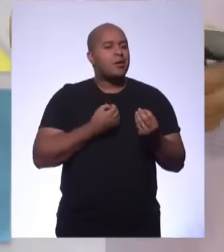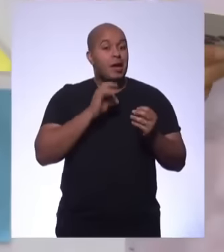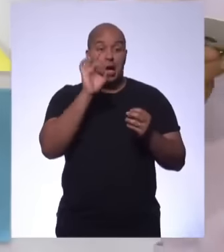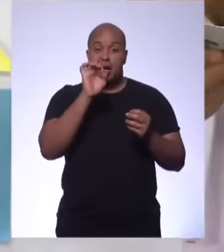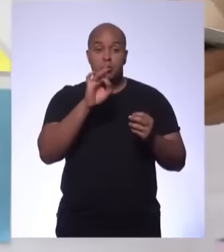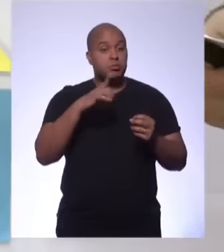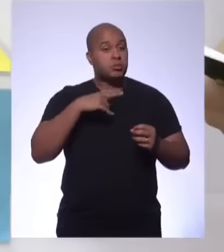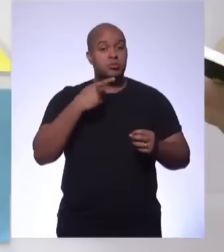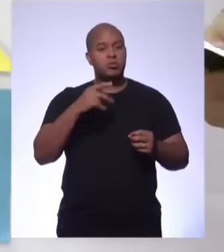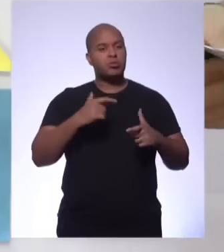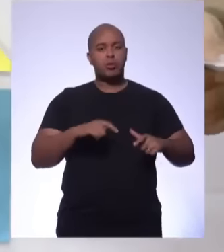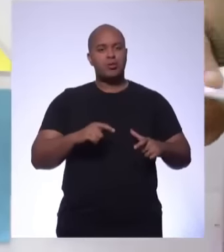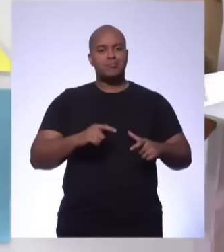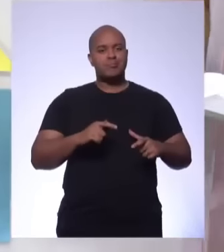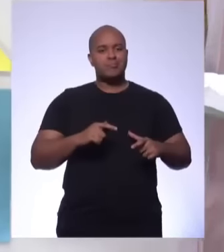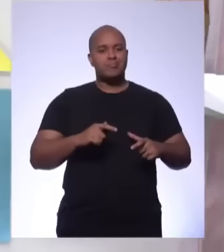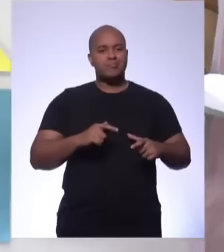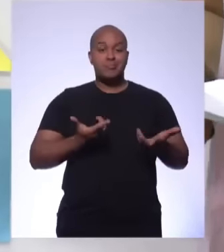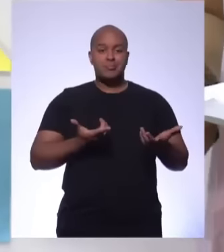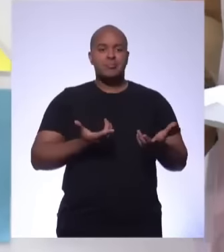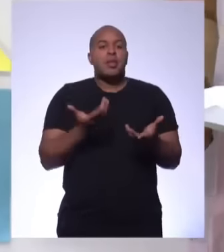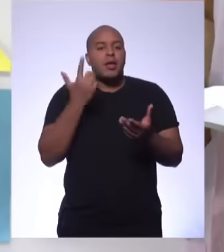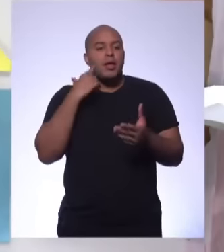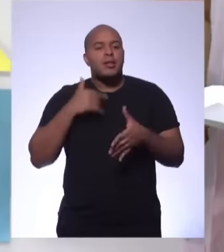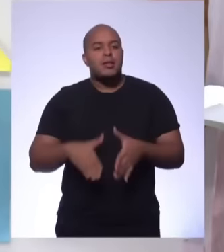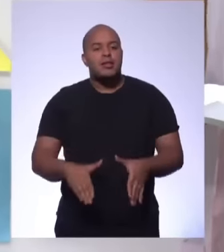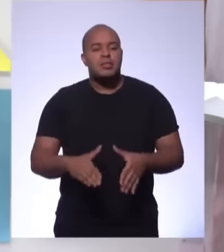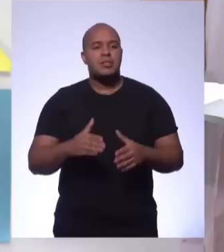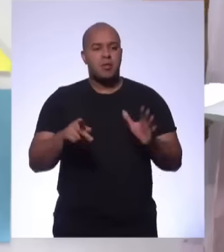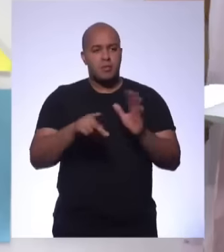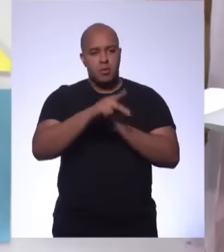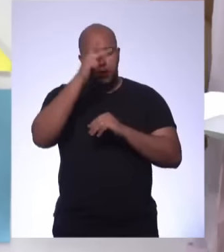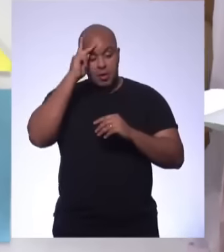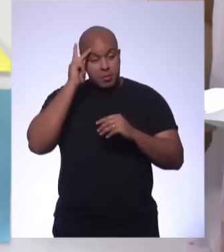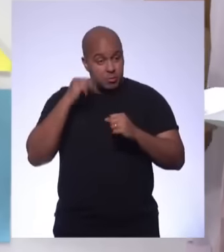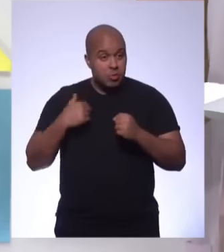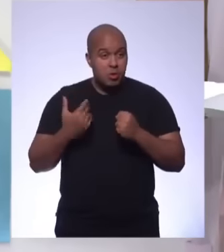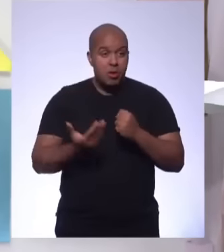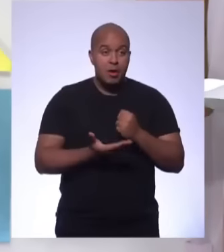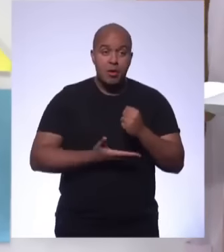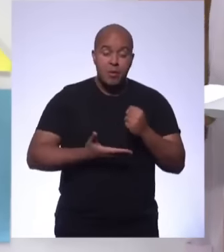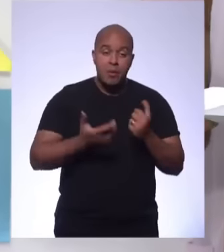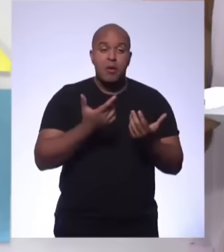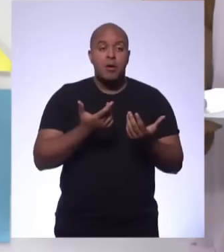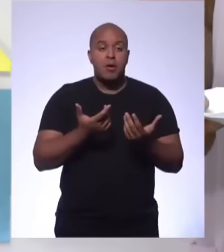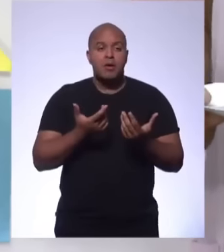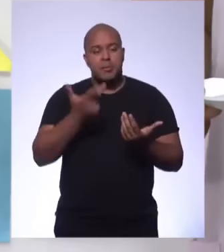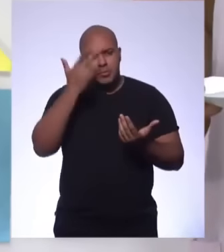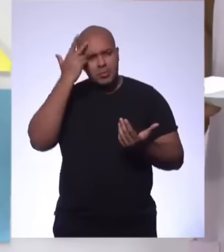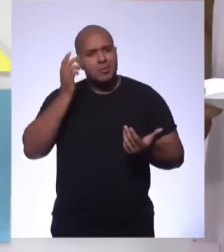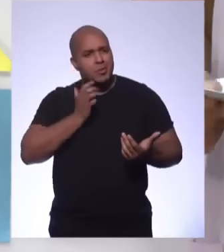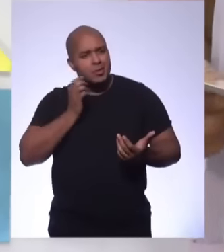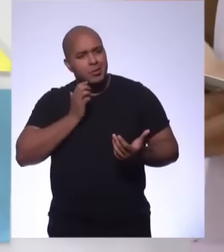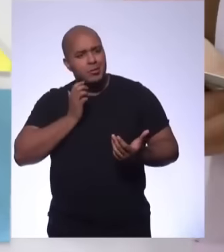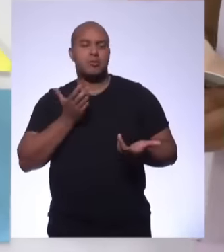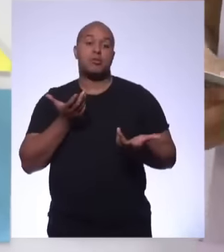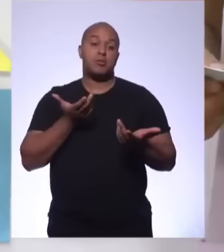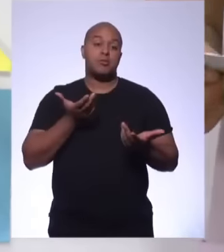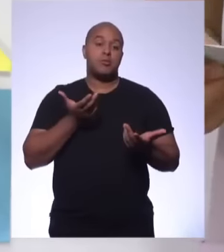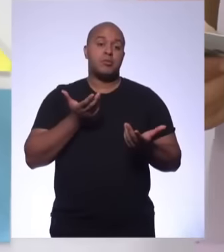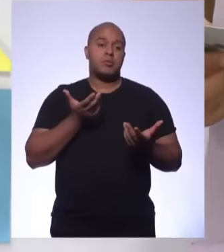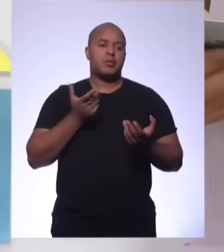um tem o seu lugar. Então, olha lá, quem nasceu para ser do clero, vai ser do clero. Quem nasceu nobre, vai ser nobre, seus